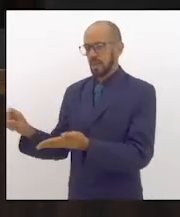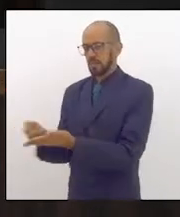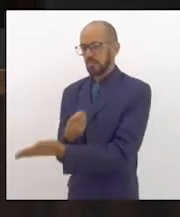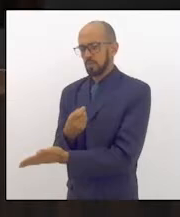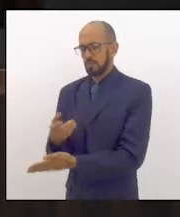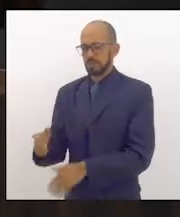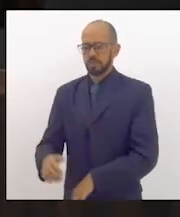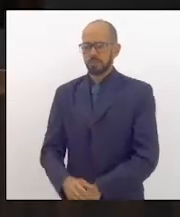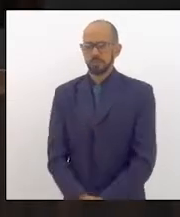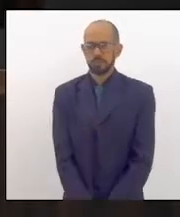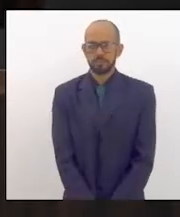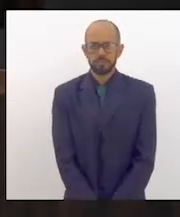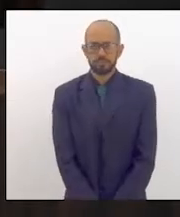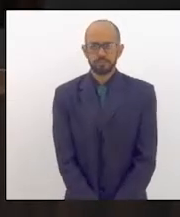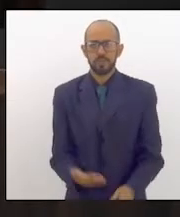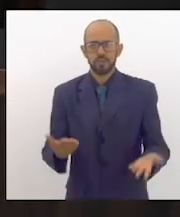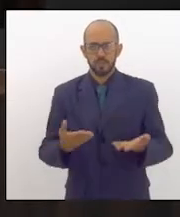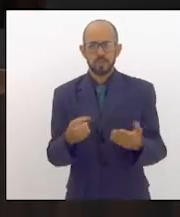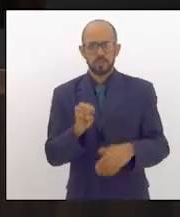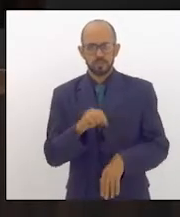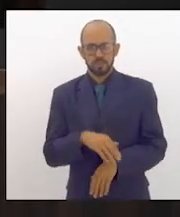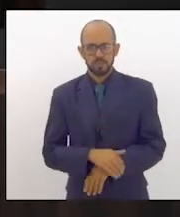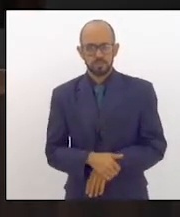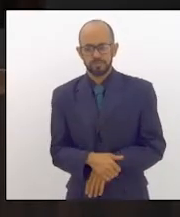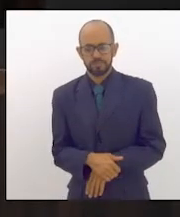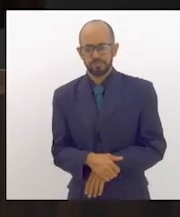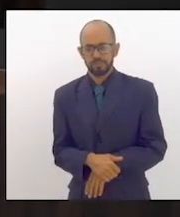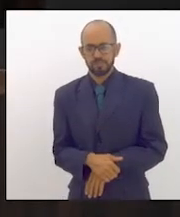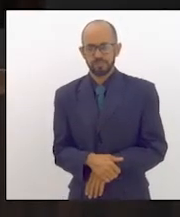promulgação Agora sim